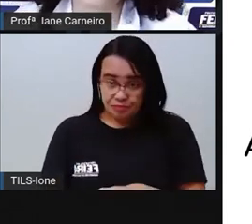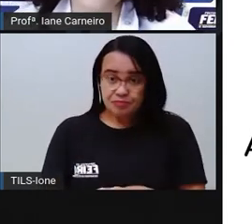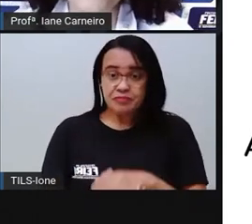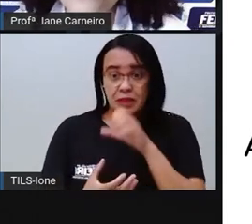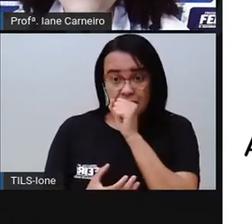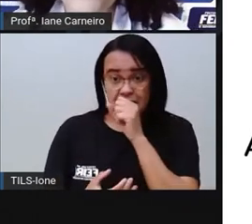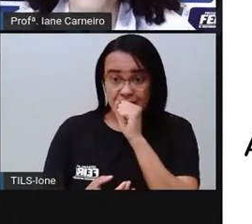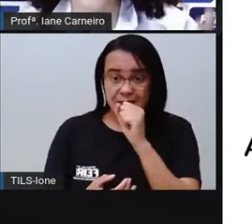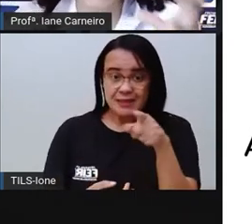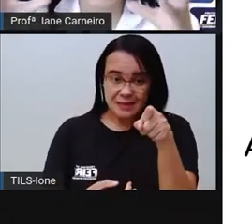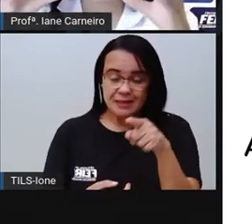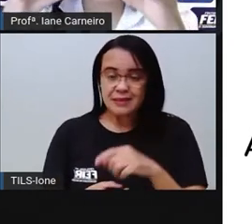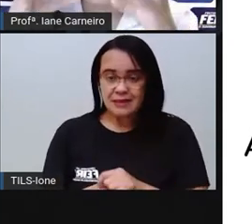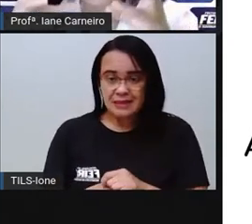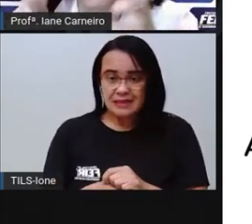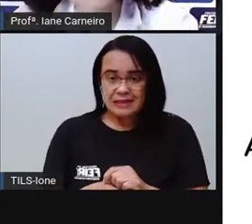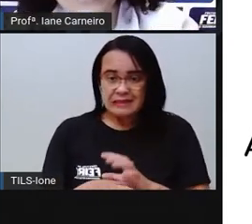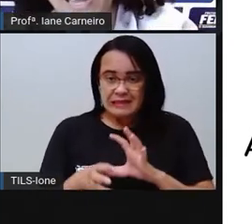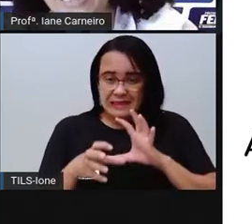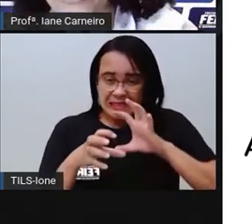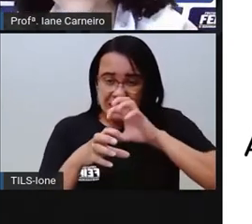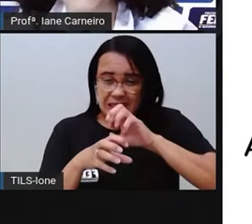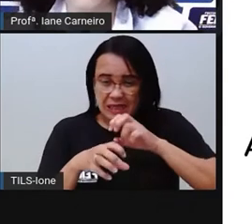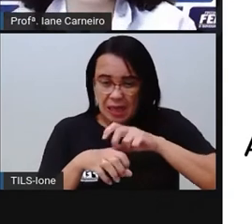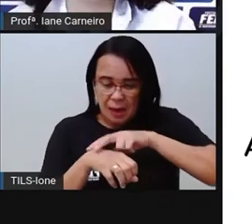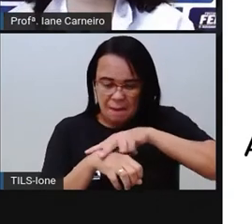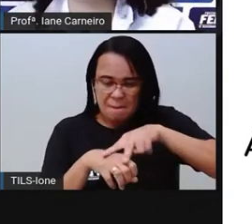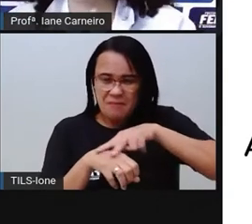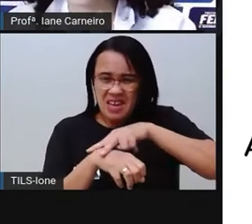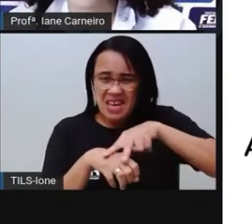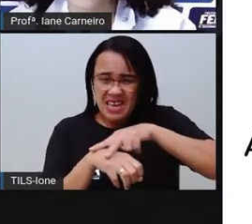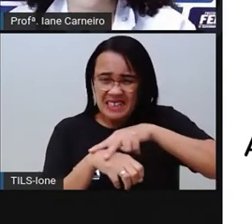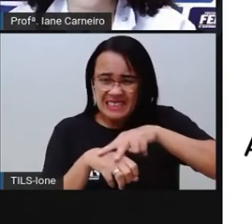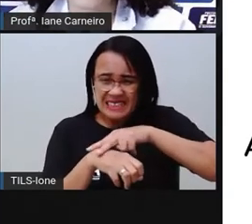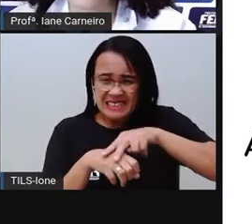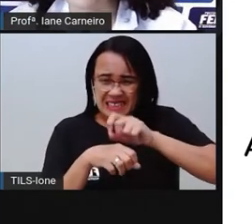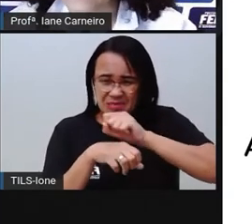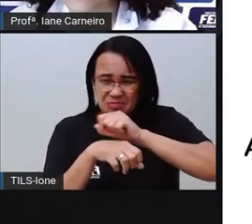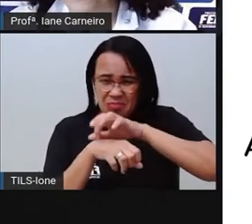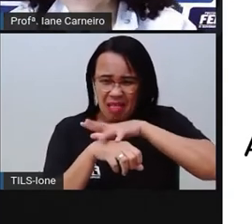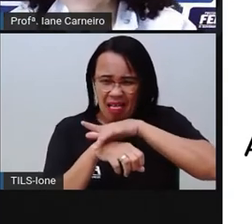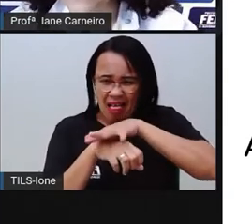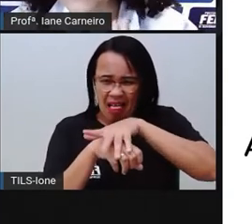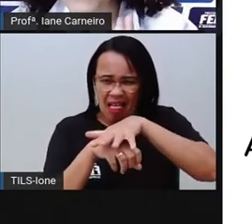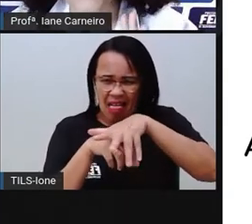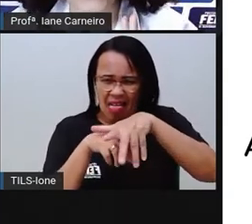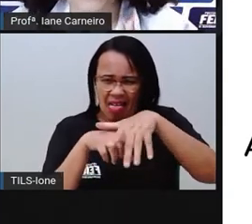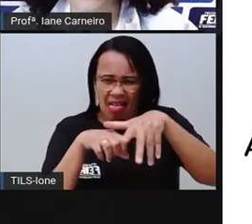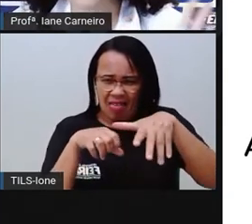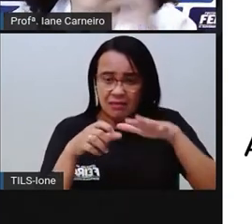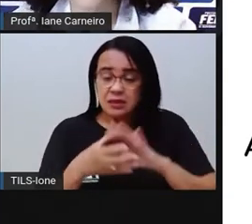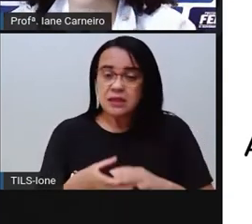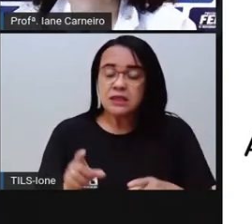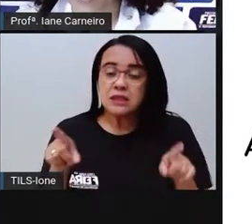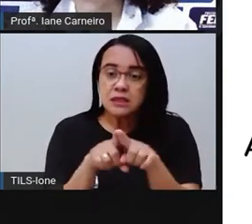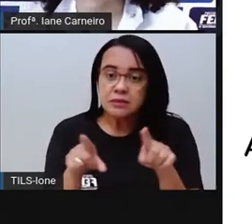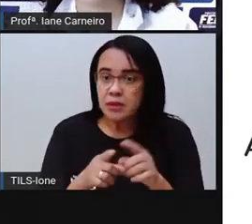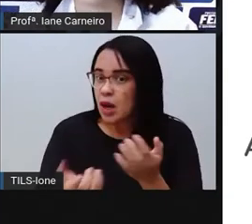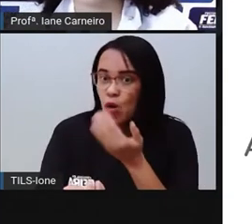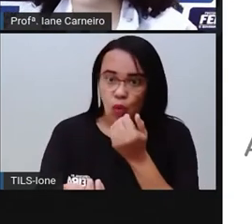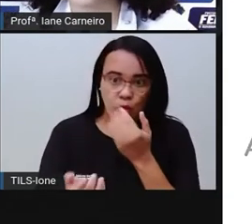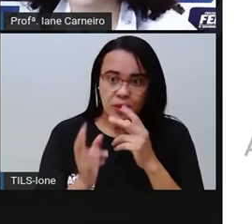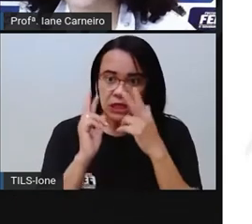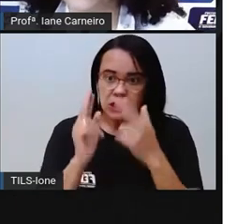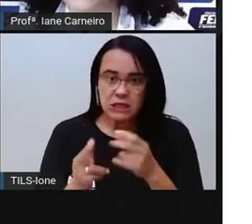Mas o fungo foi, ó, atacando a laranja. E quando a comida tá dessa forma que a gente não pode comer, tá